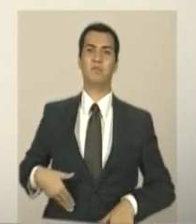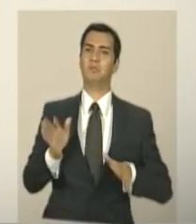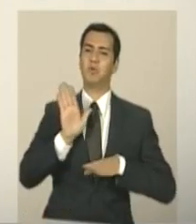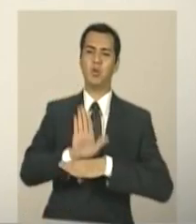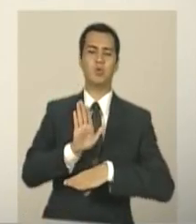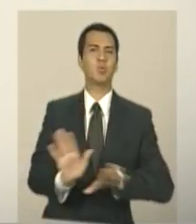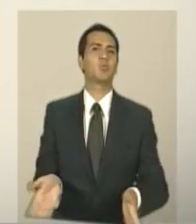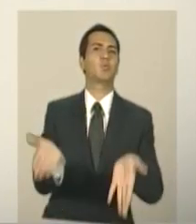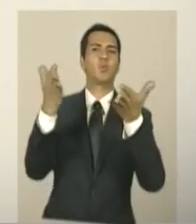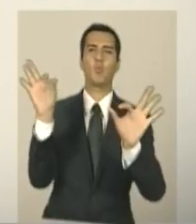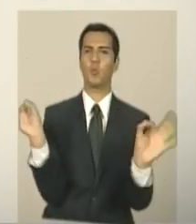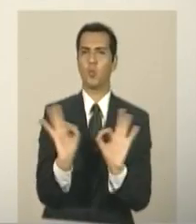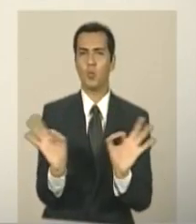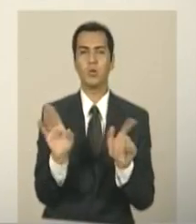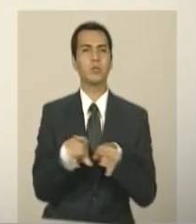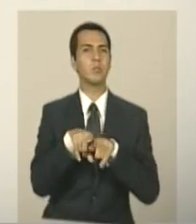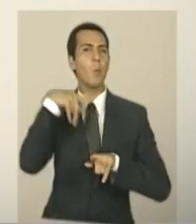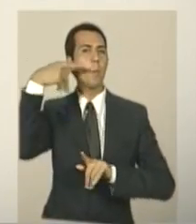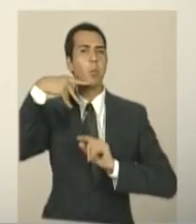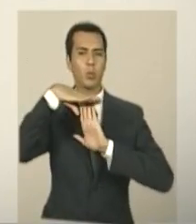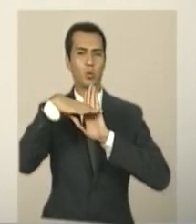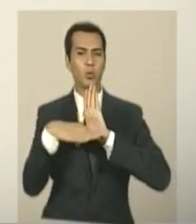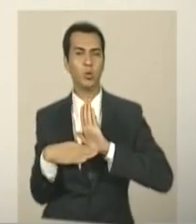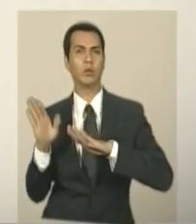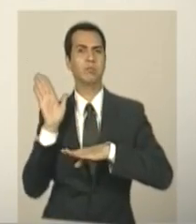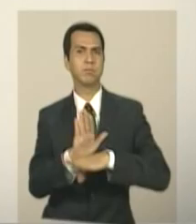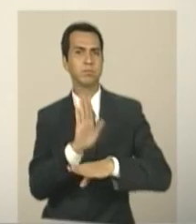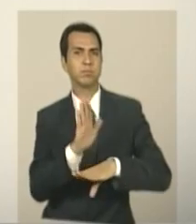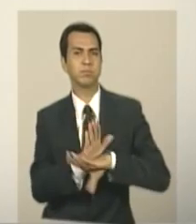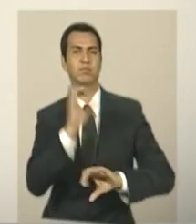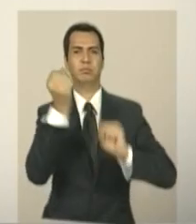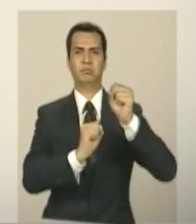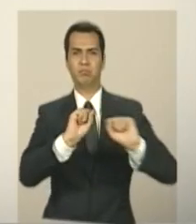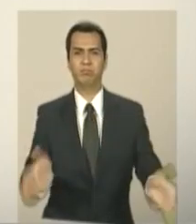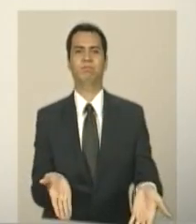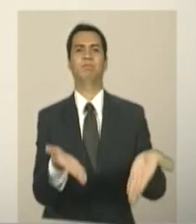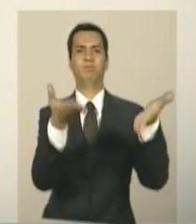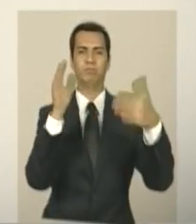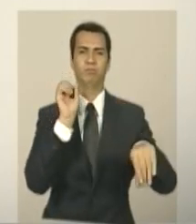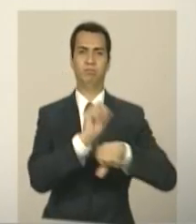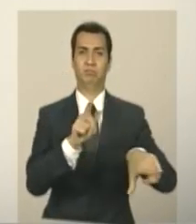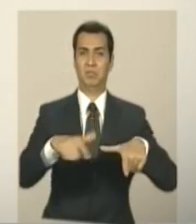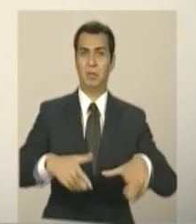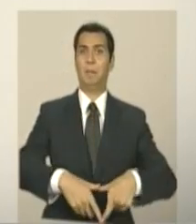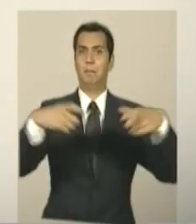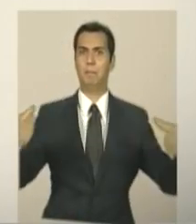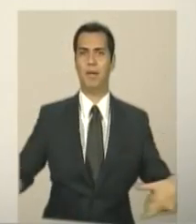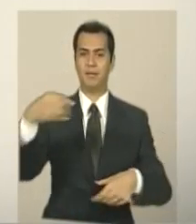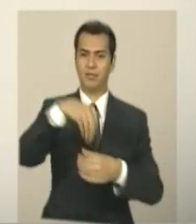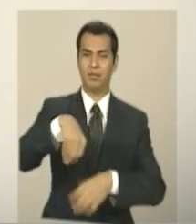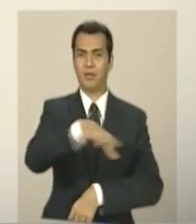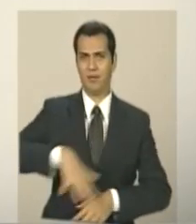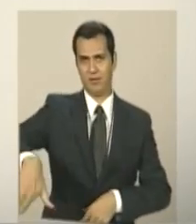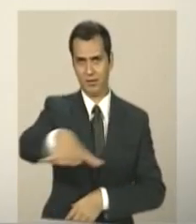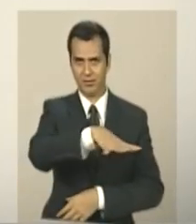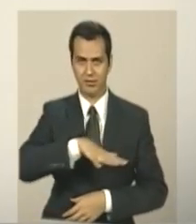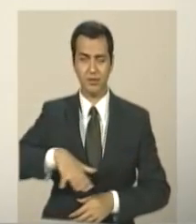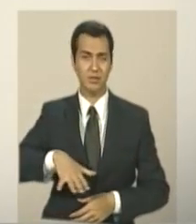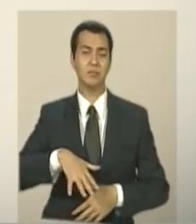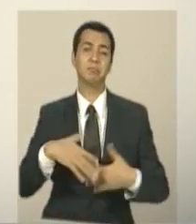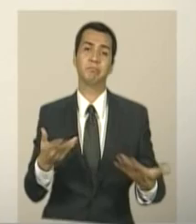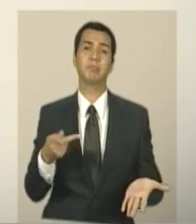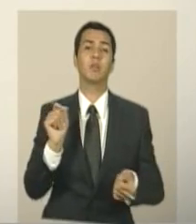Industrial que focasse e que desse a importância à geração de empregos para os trabalhadores e as trabalhadoras